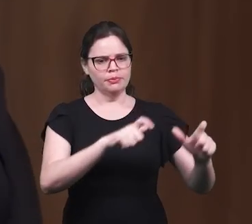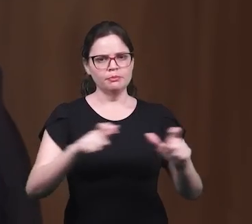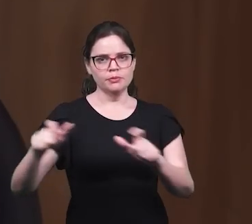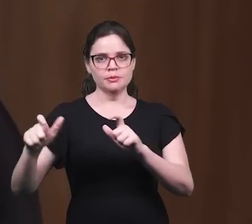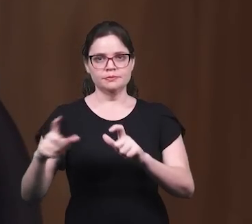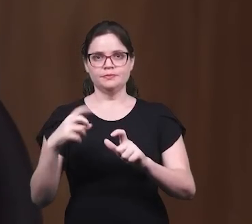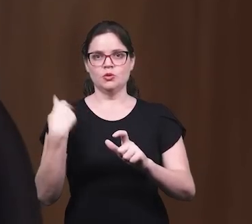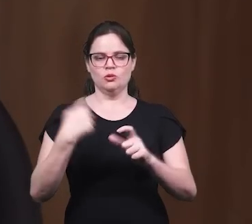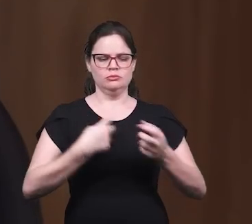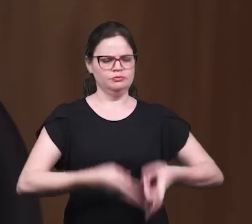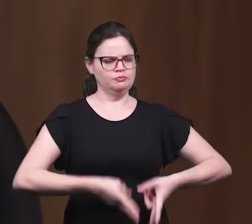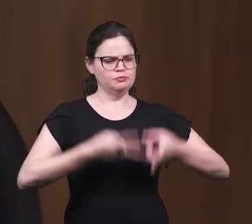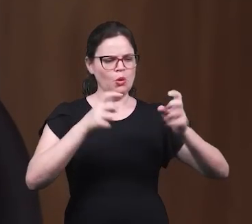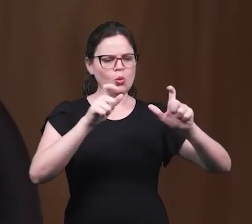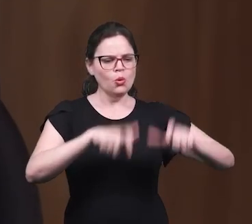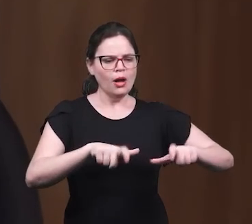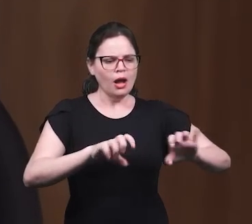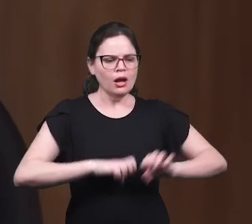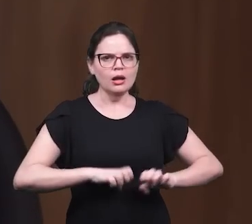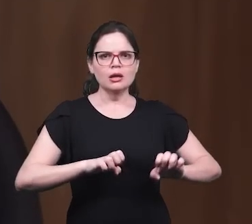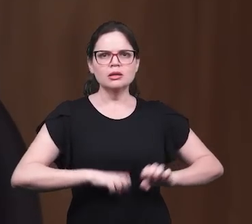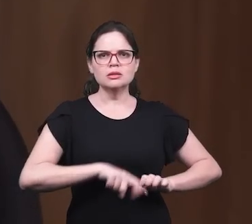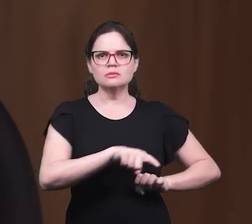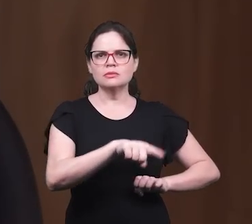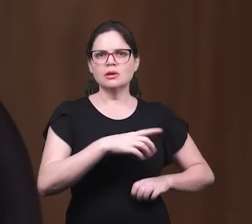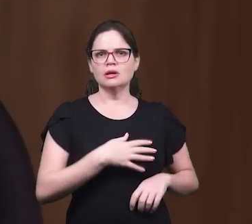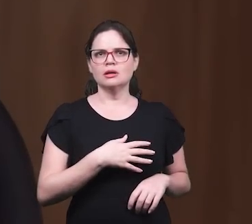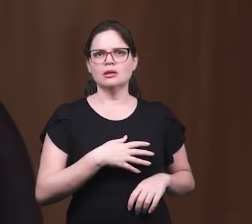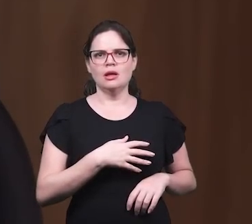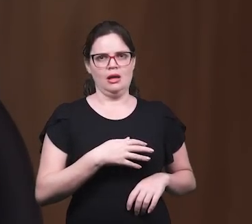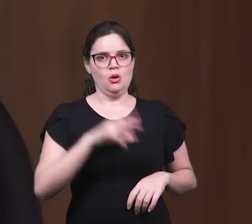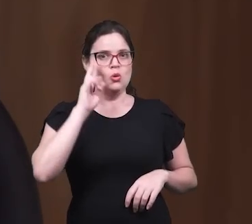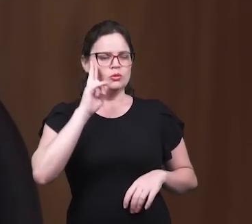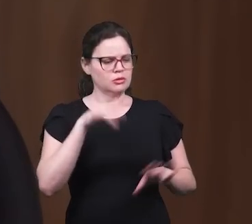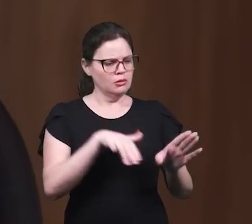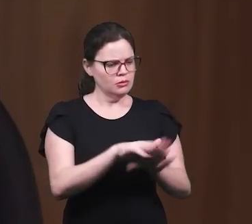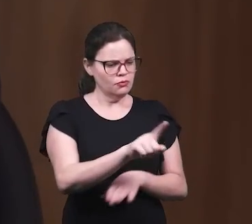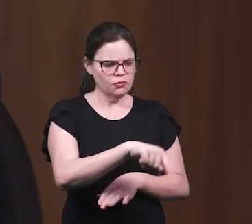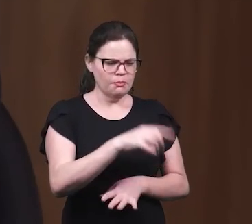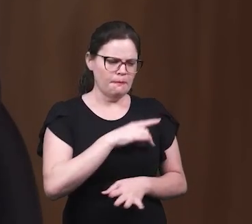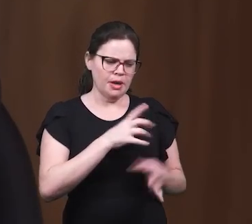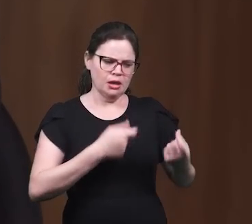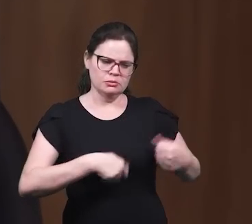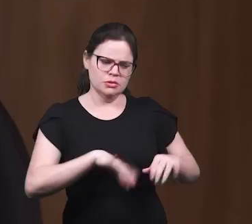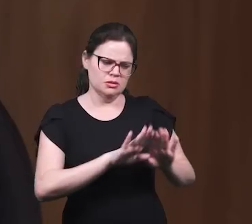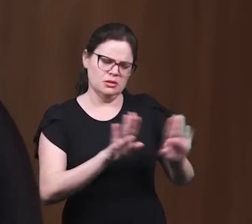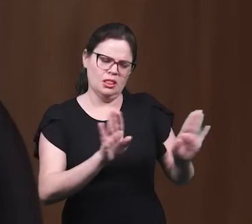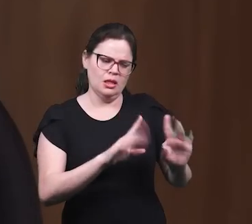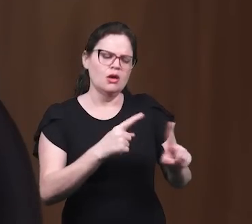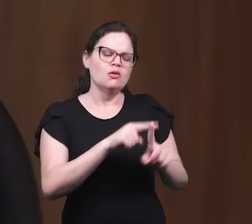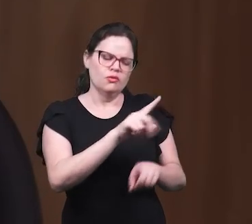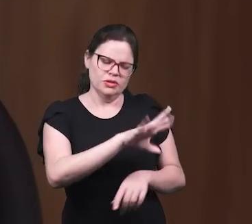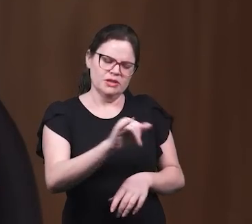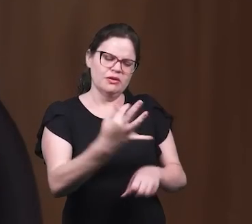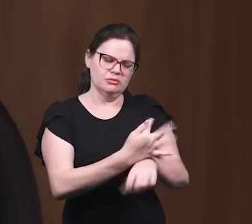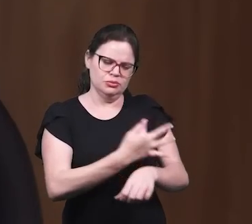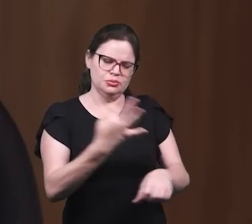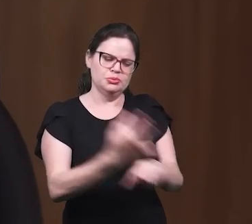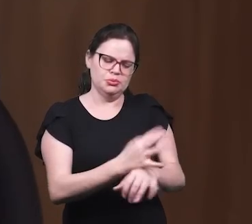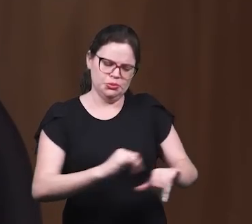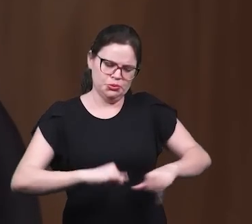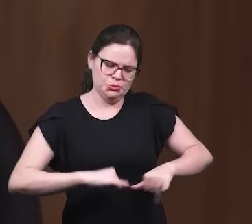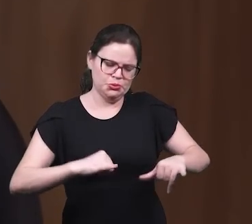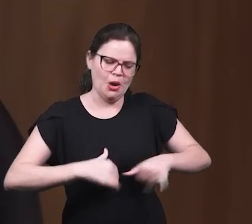nós olhamos a carta a Esmirna, não temos as coisas que hás de padecer. Sereis lançados nas